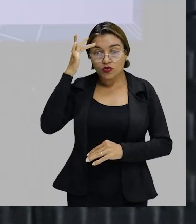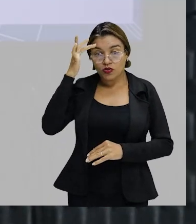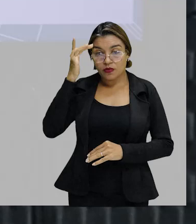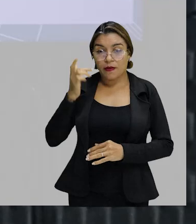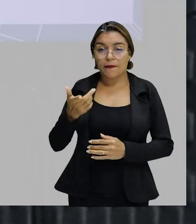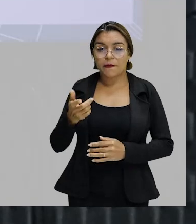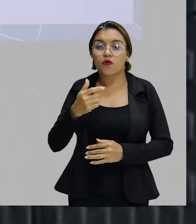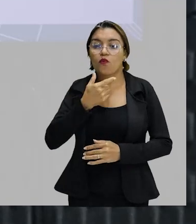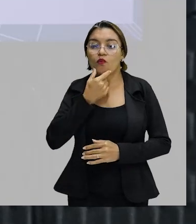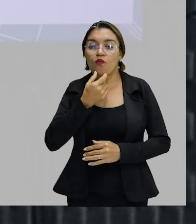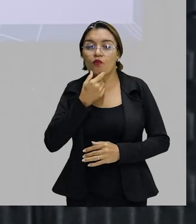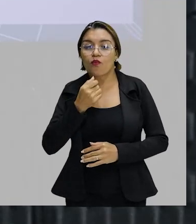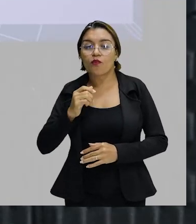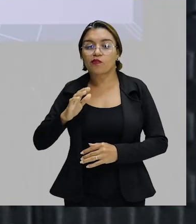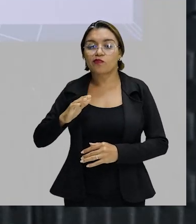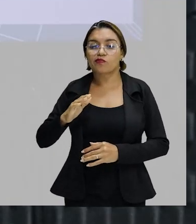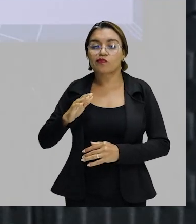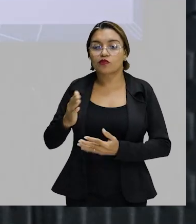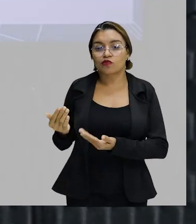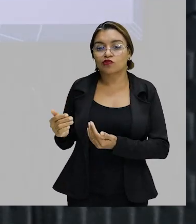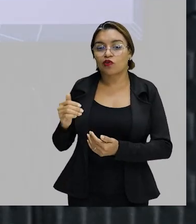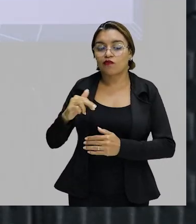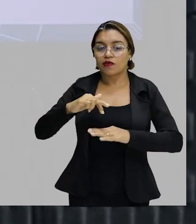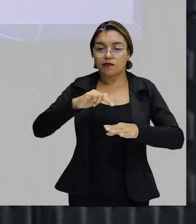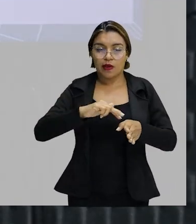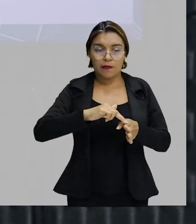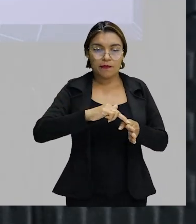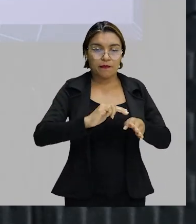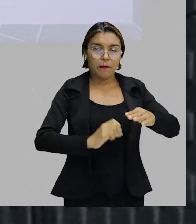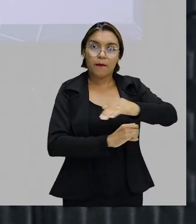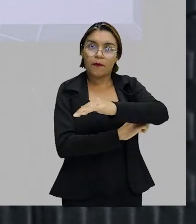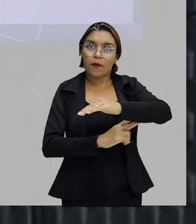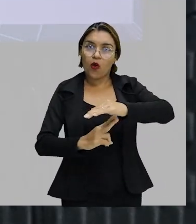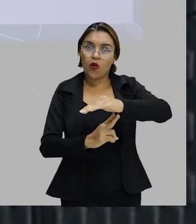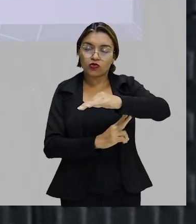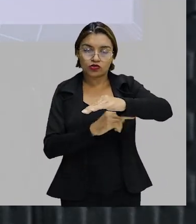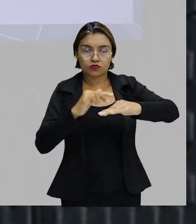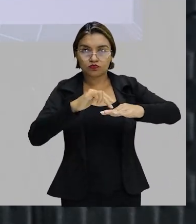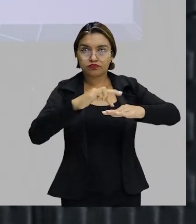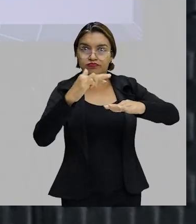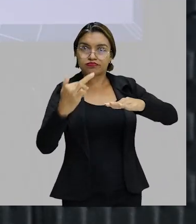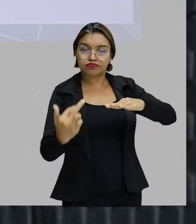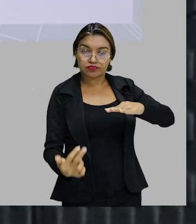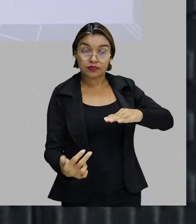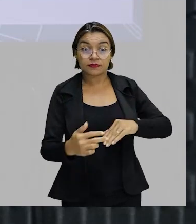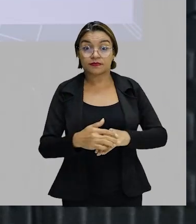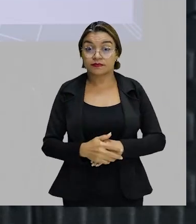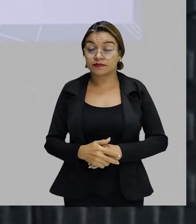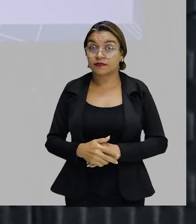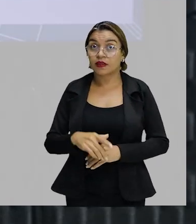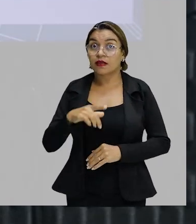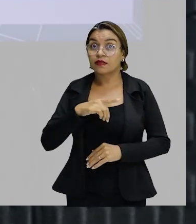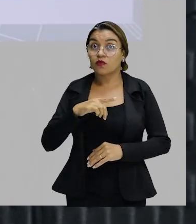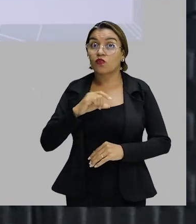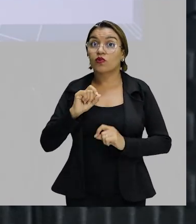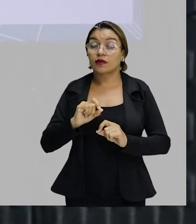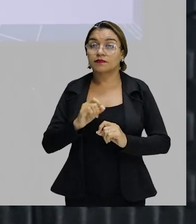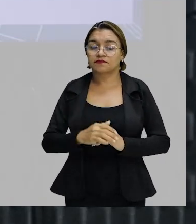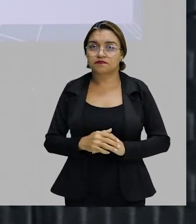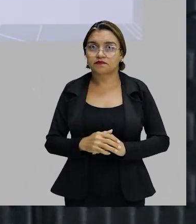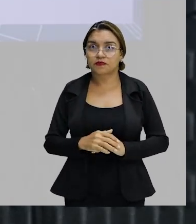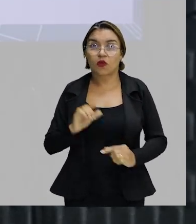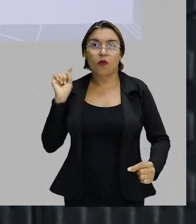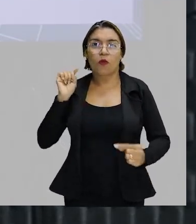galera todinha Aqui acompanhando nessa fase inicial aqui o salto os saltos tinha um